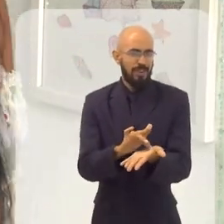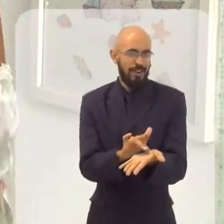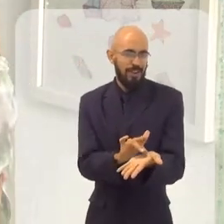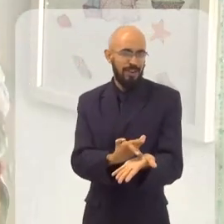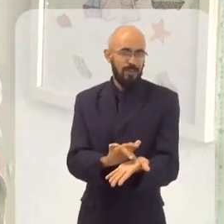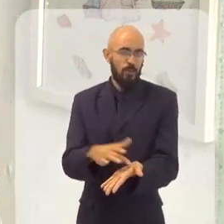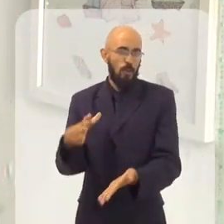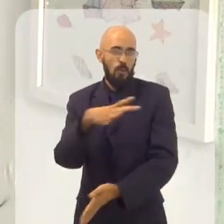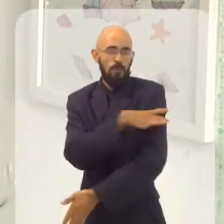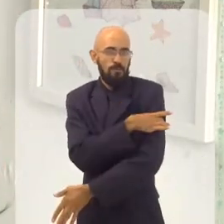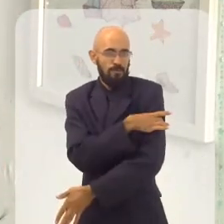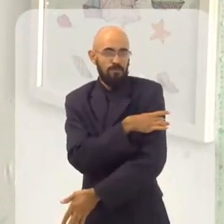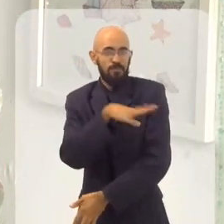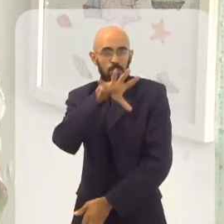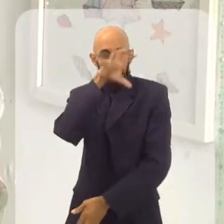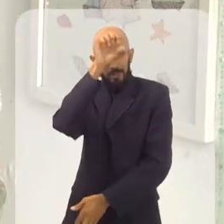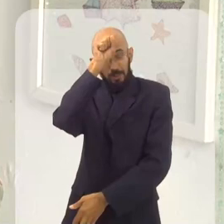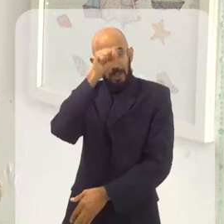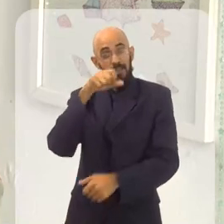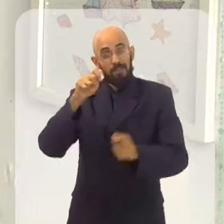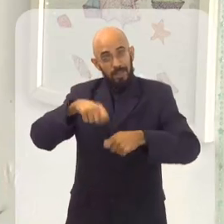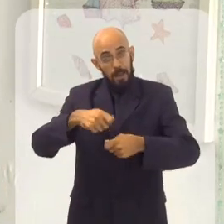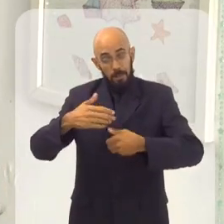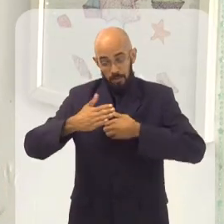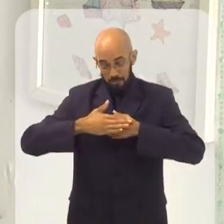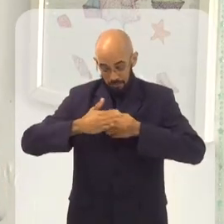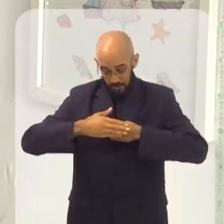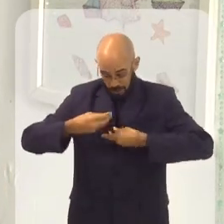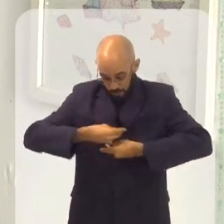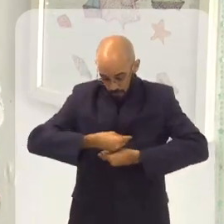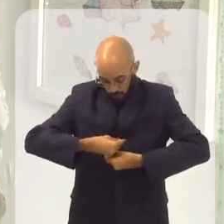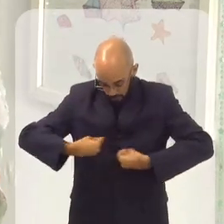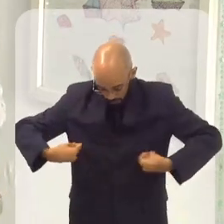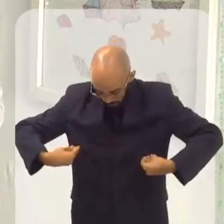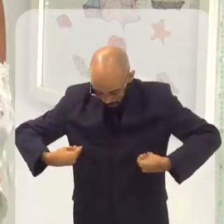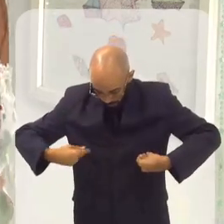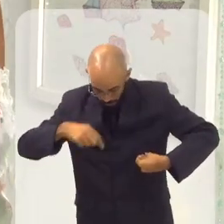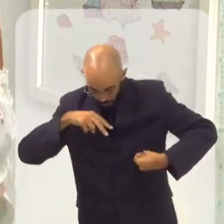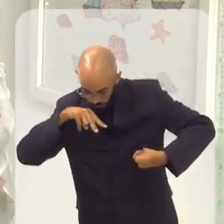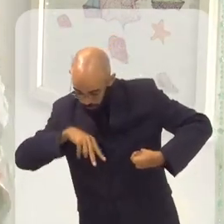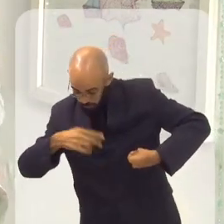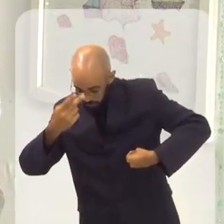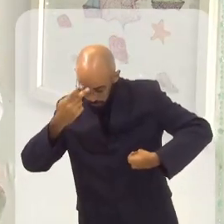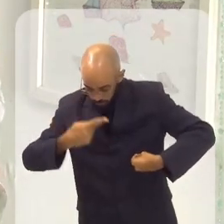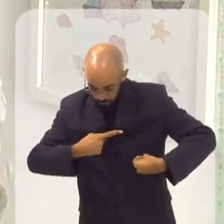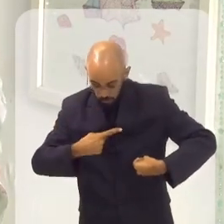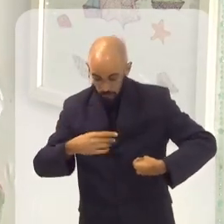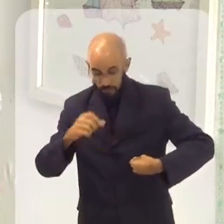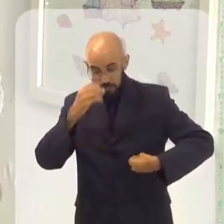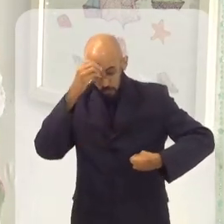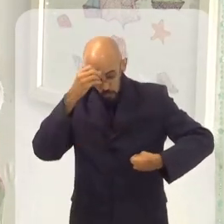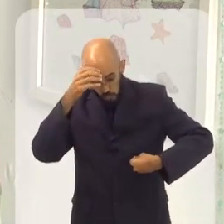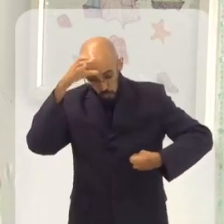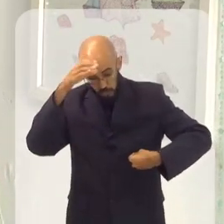cigano. Então, é um oráculo que você pode jogar para você. Tá? É um instrumento de autoconhecimento.